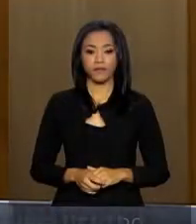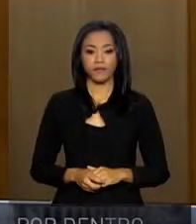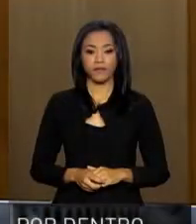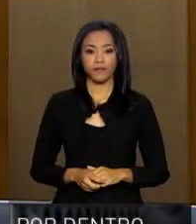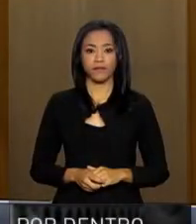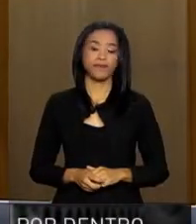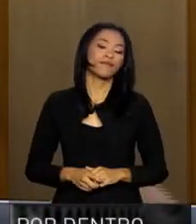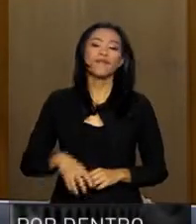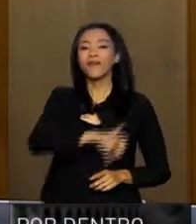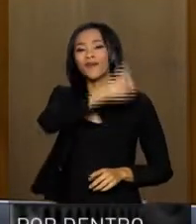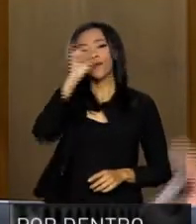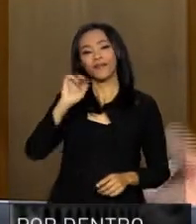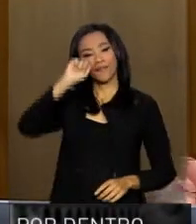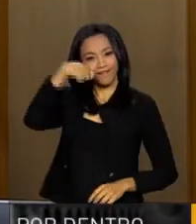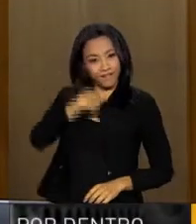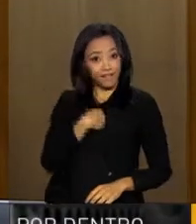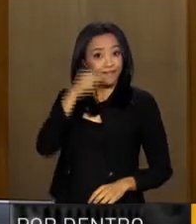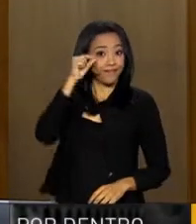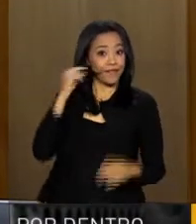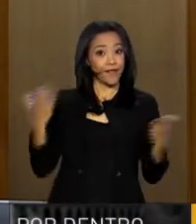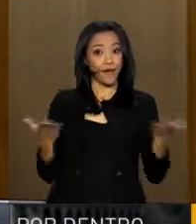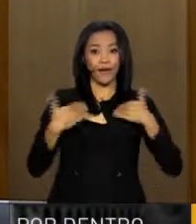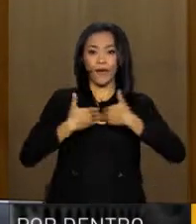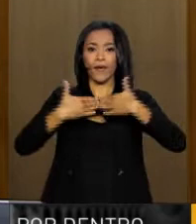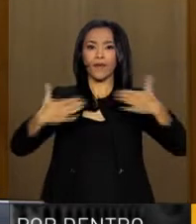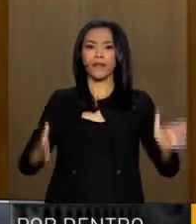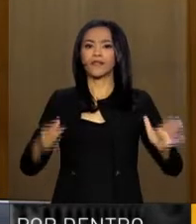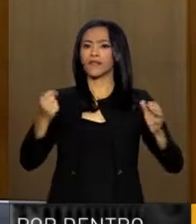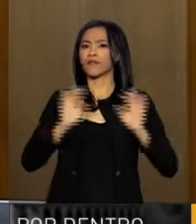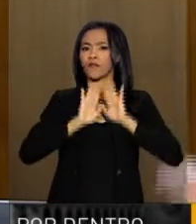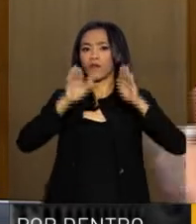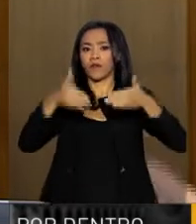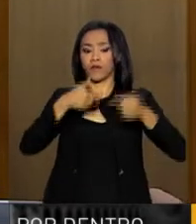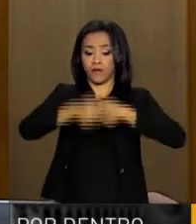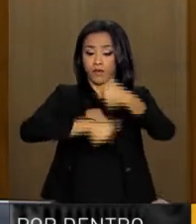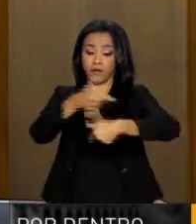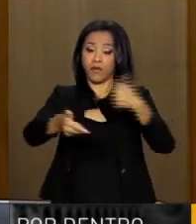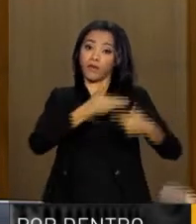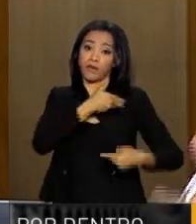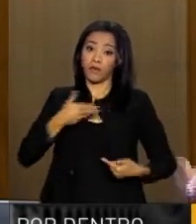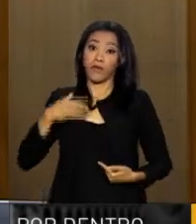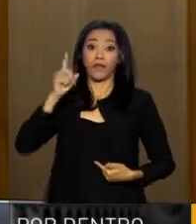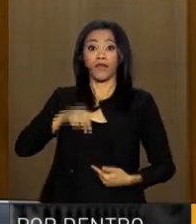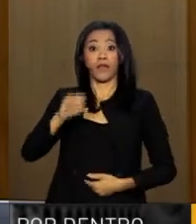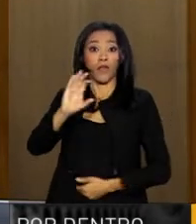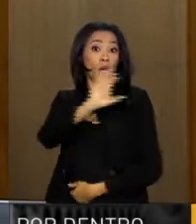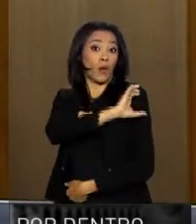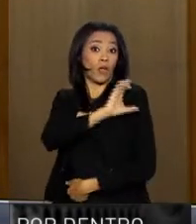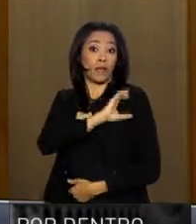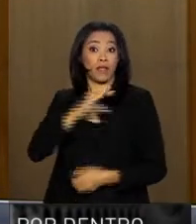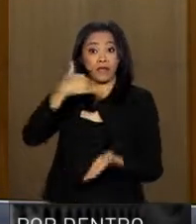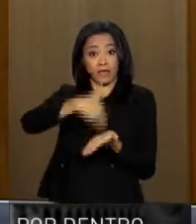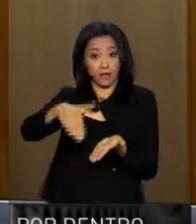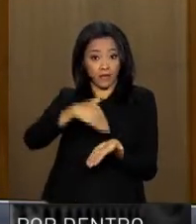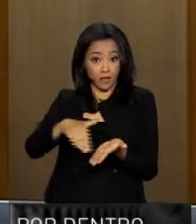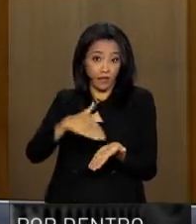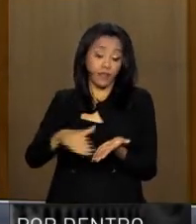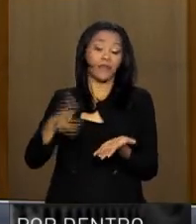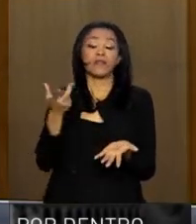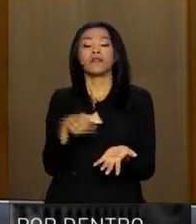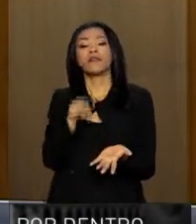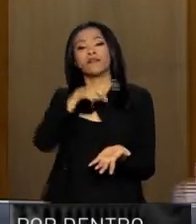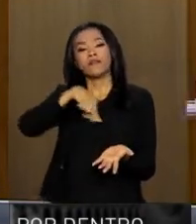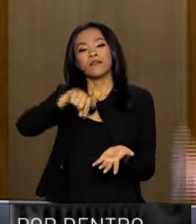olá eu sou carla batia estamos lá com o programa por dentro do governo produzido e coordenado pela secretaria de comunicação social da presidência